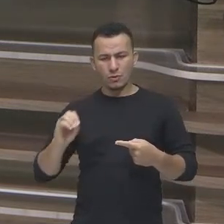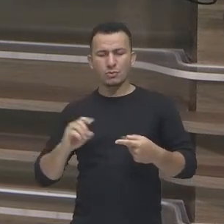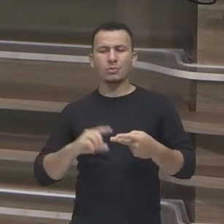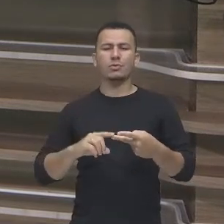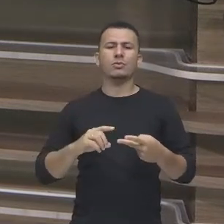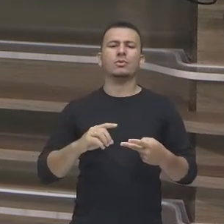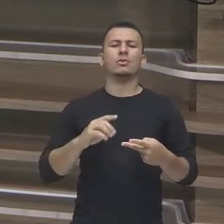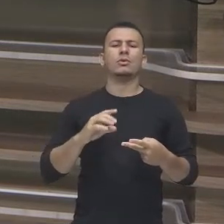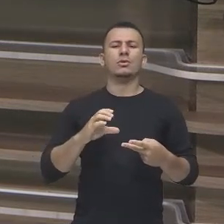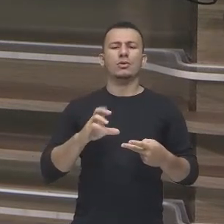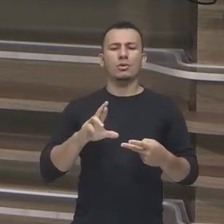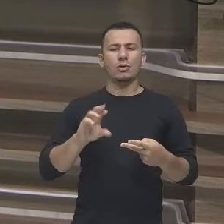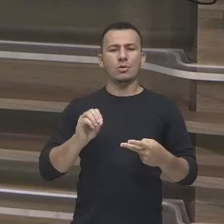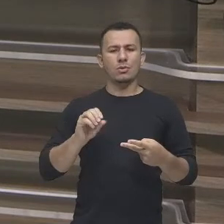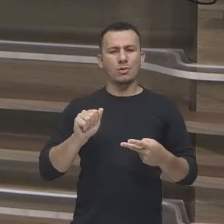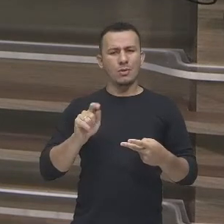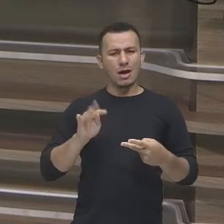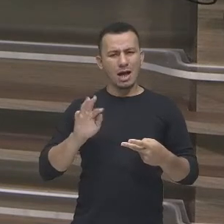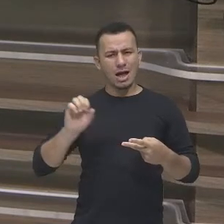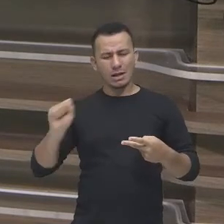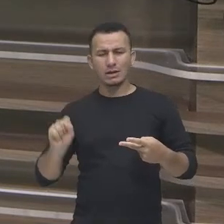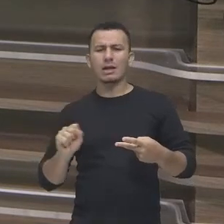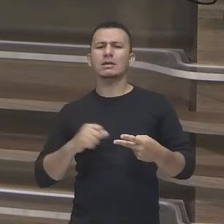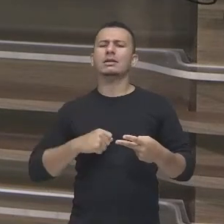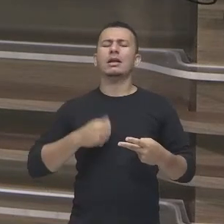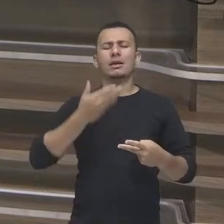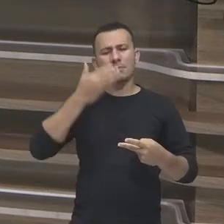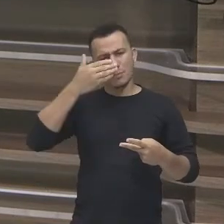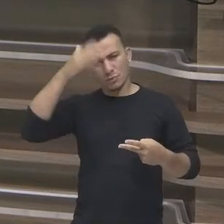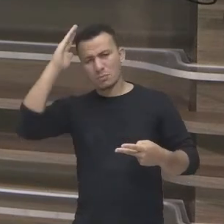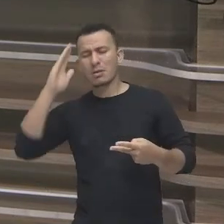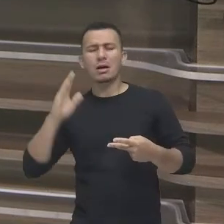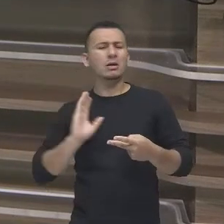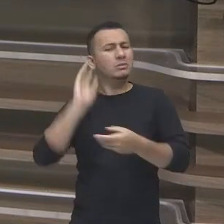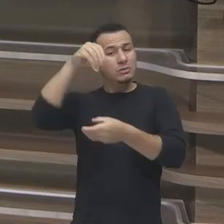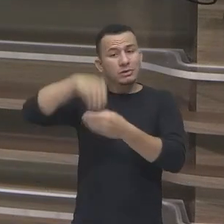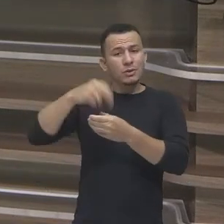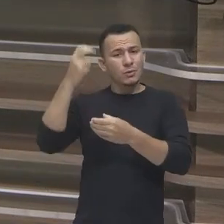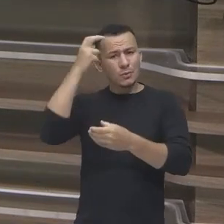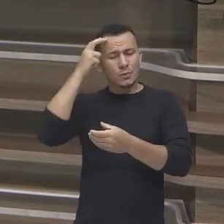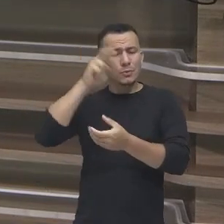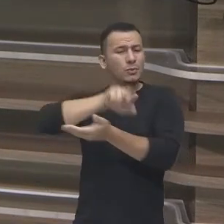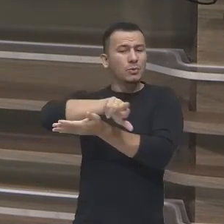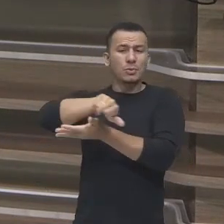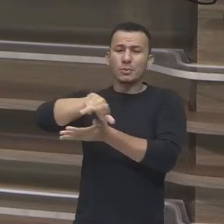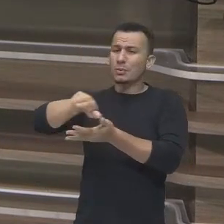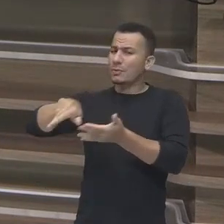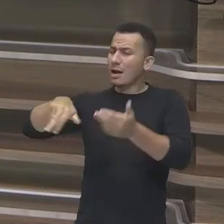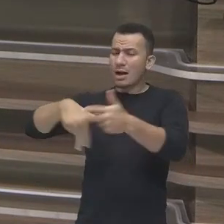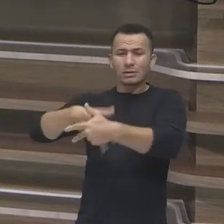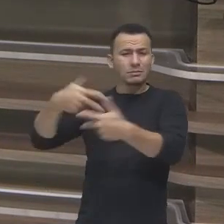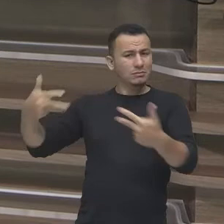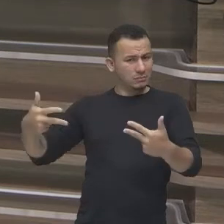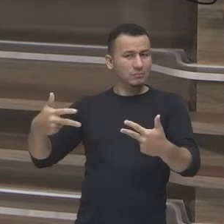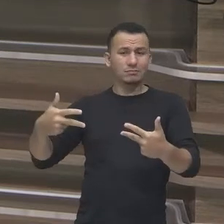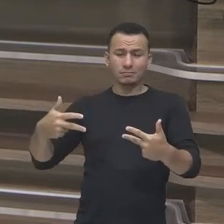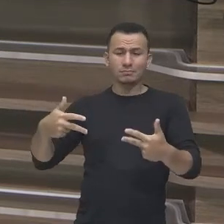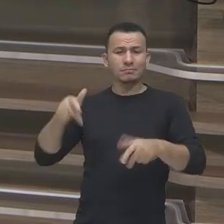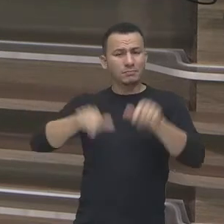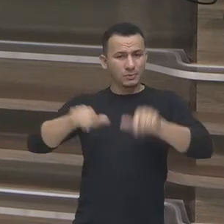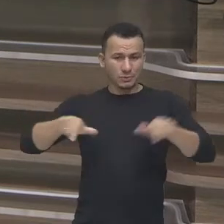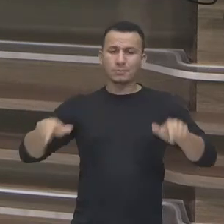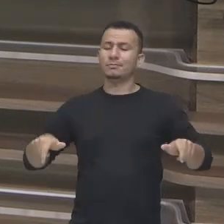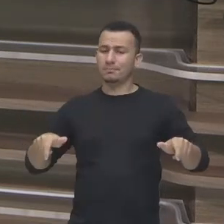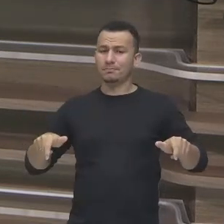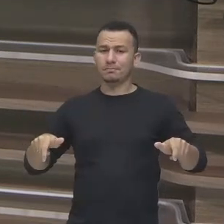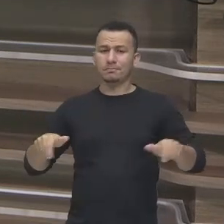vários macedônios, muçulmanos e vários outros, diferenças de pessoas, diferenças